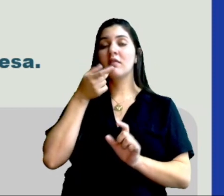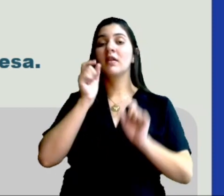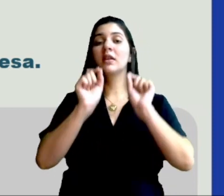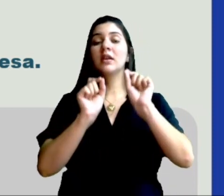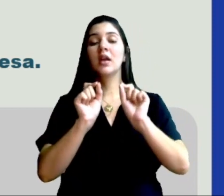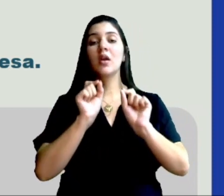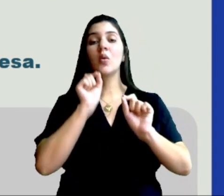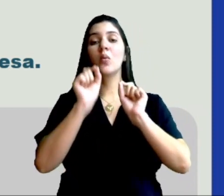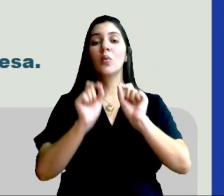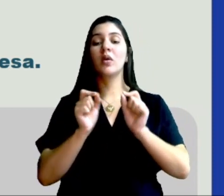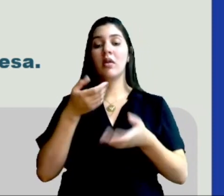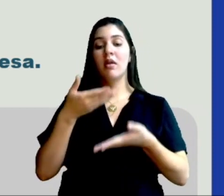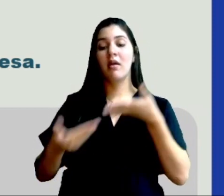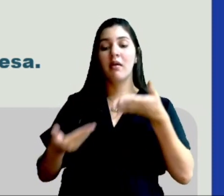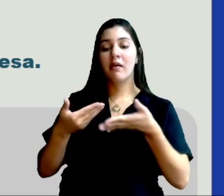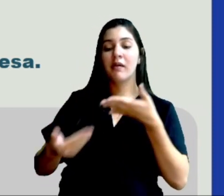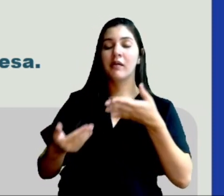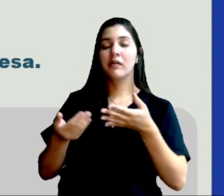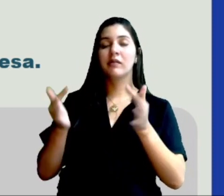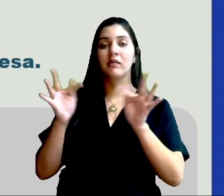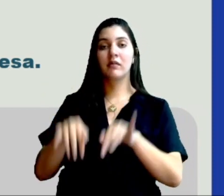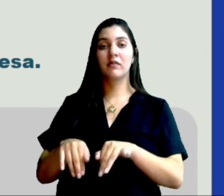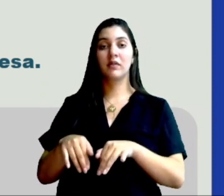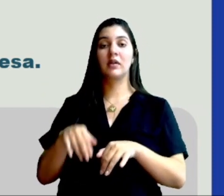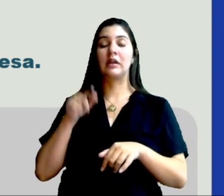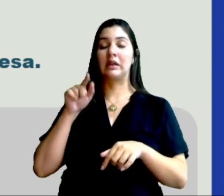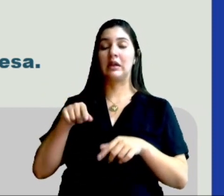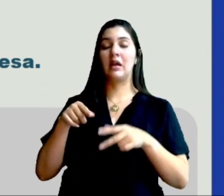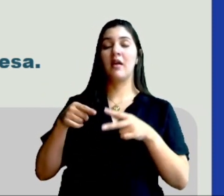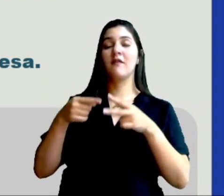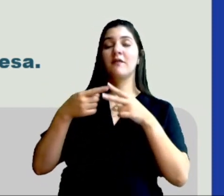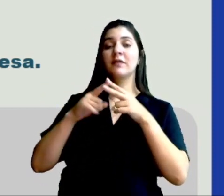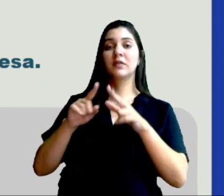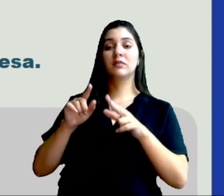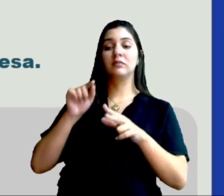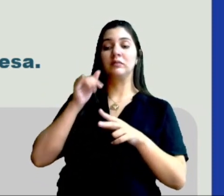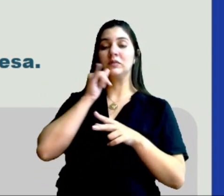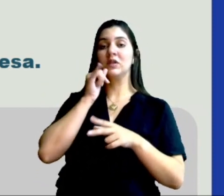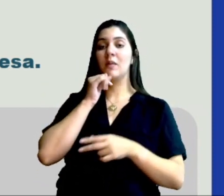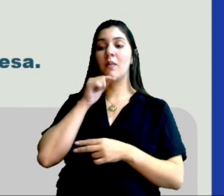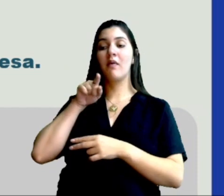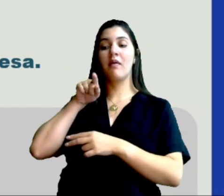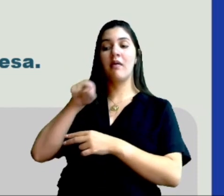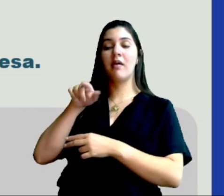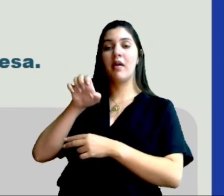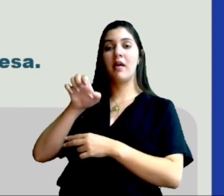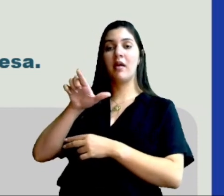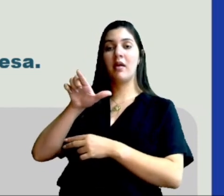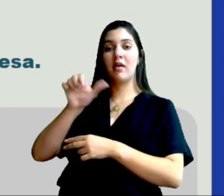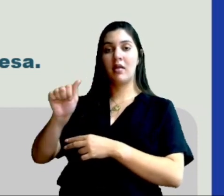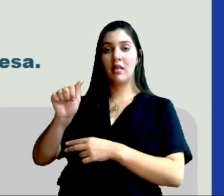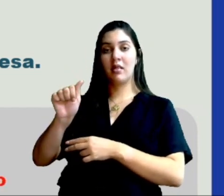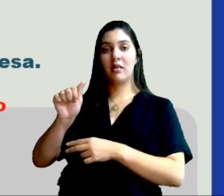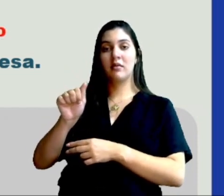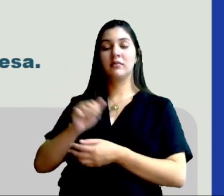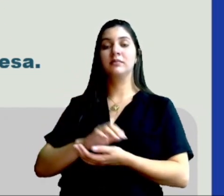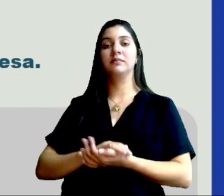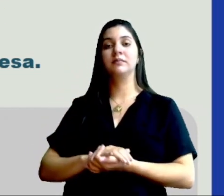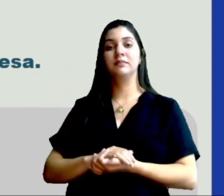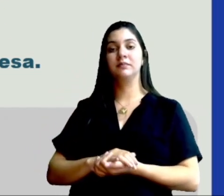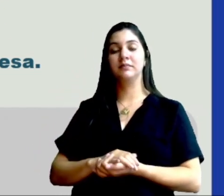que acabou? A função. Então, é ela. Seguramente, la